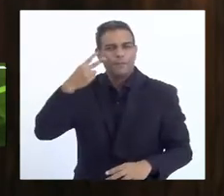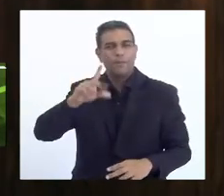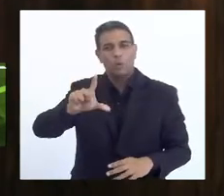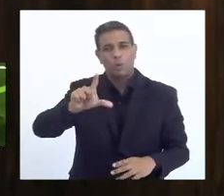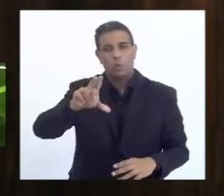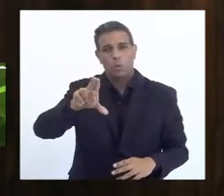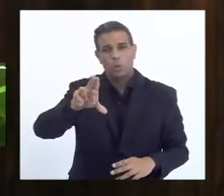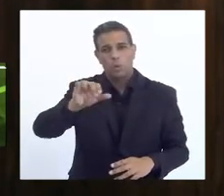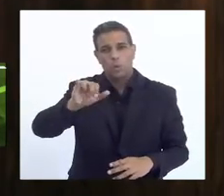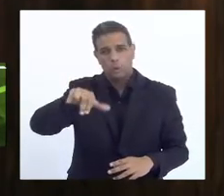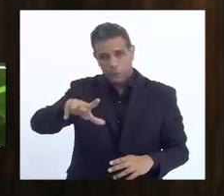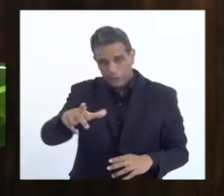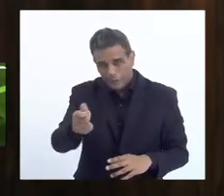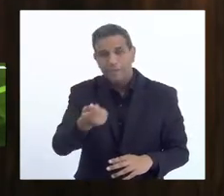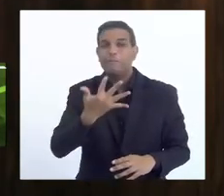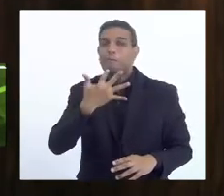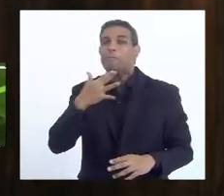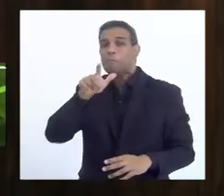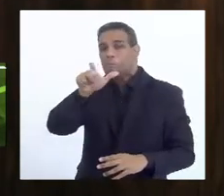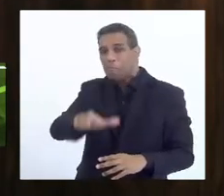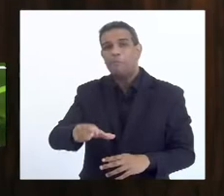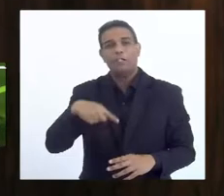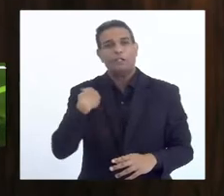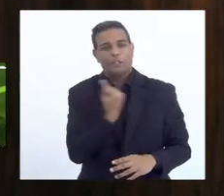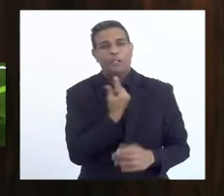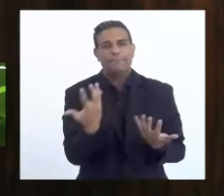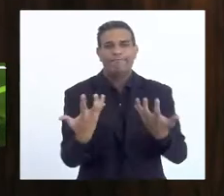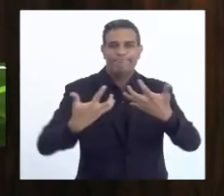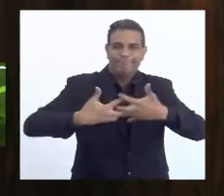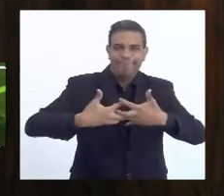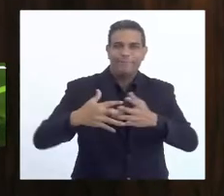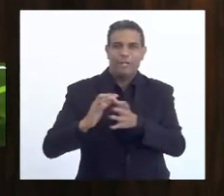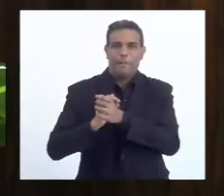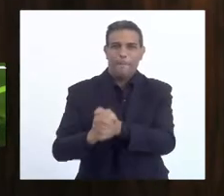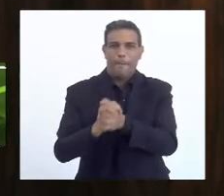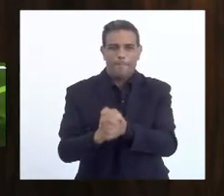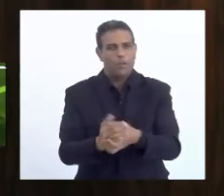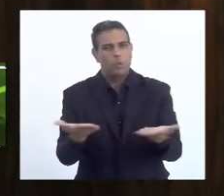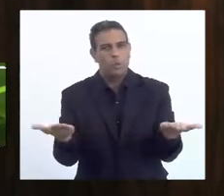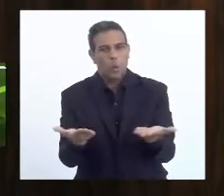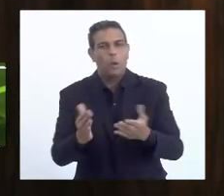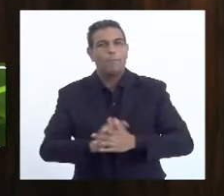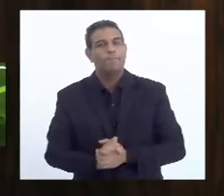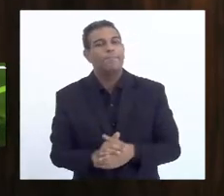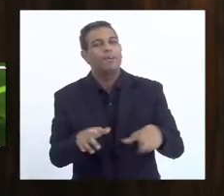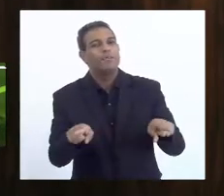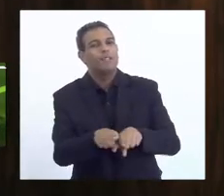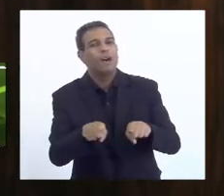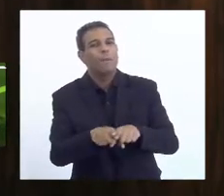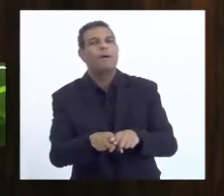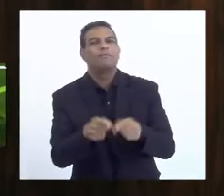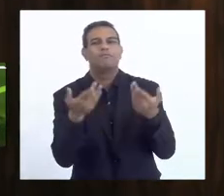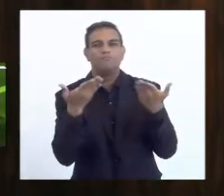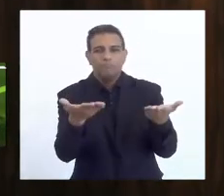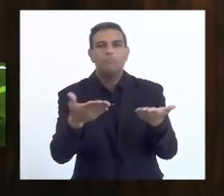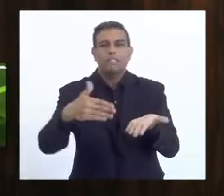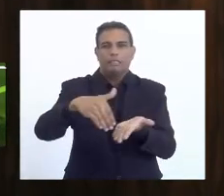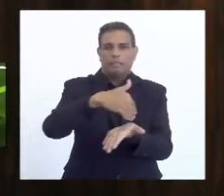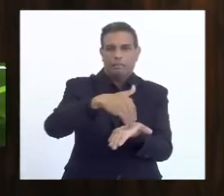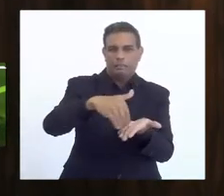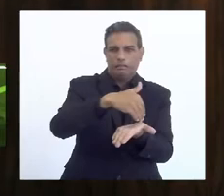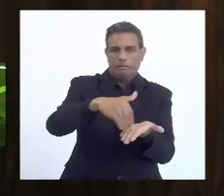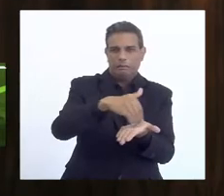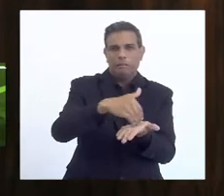Luciana Amil, que eu não conhecia, mas estamos aqui nos apresentando hoje. E também da nossa